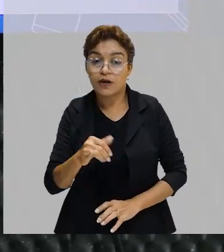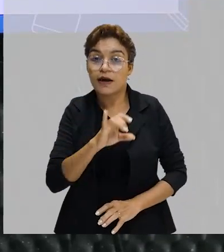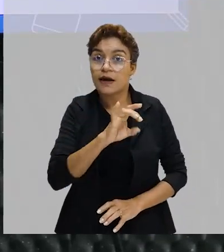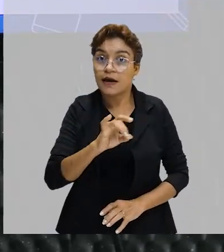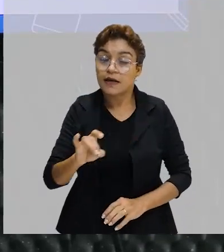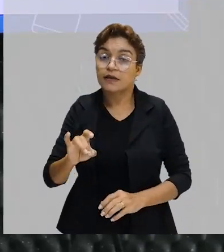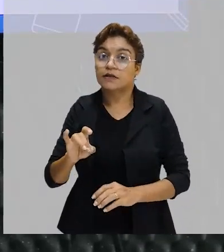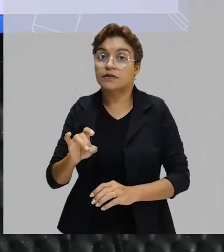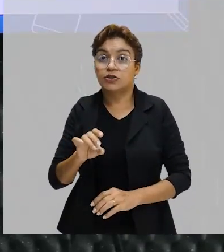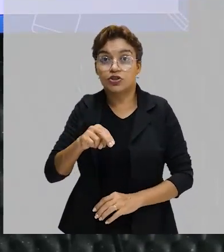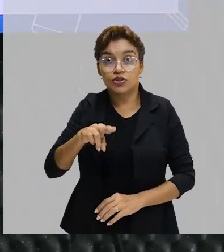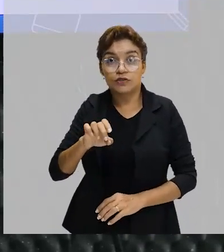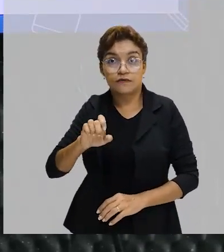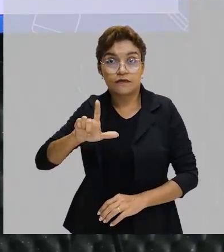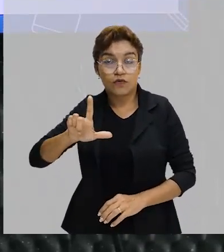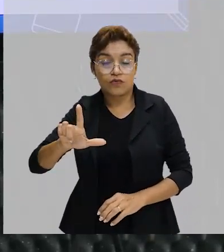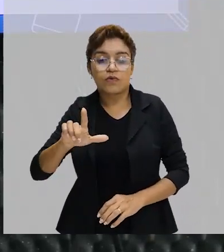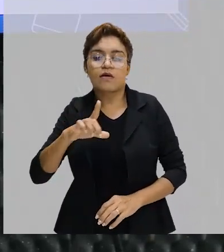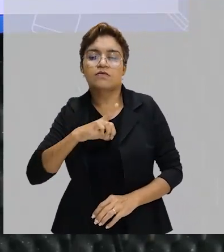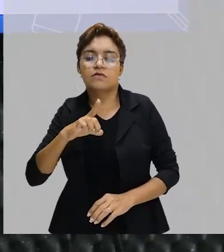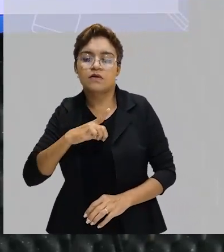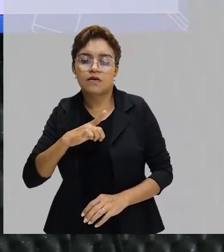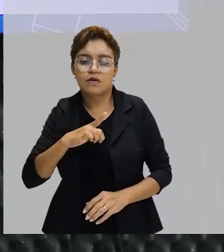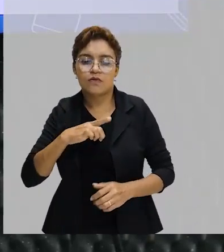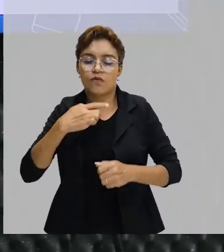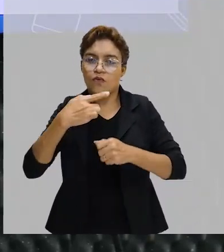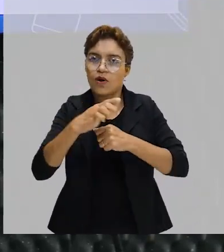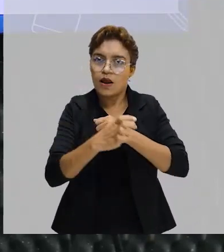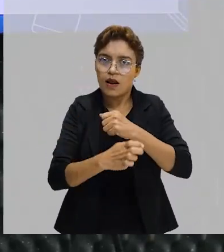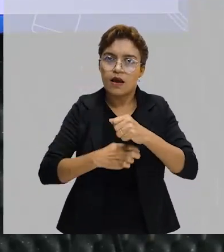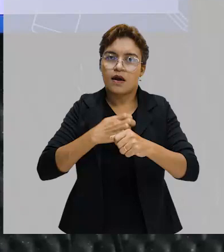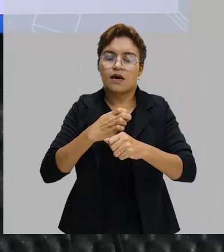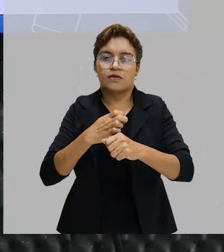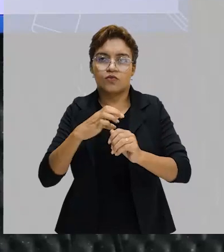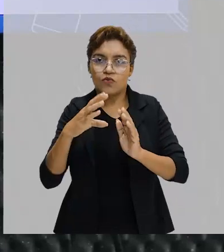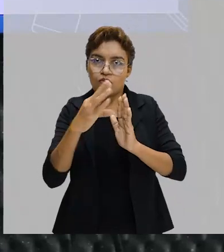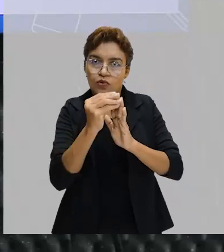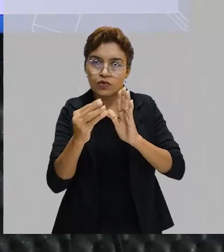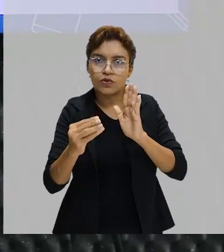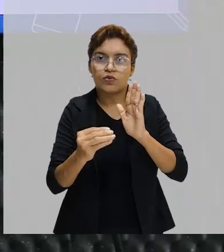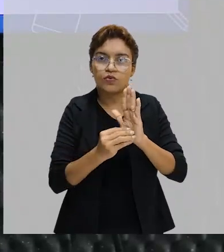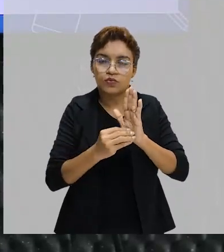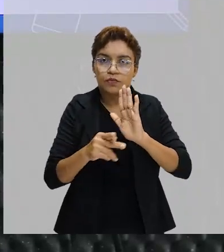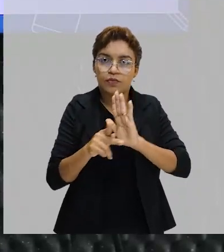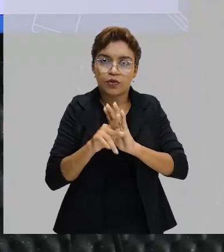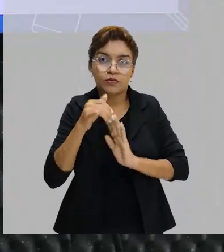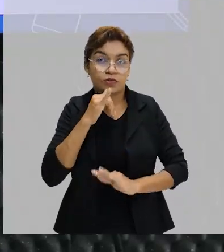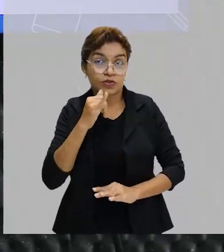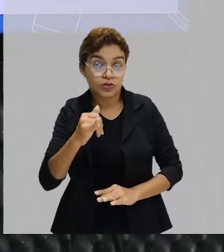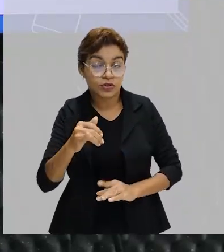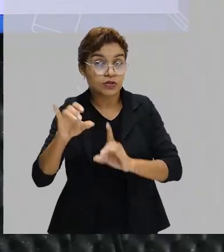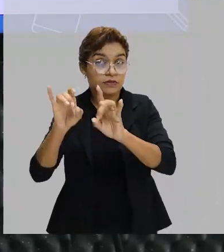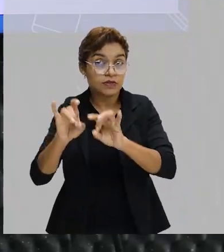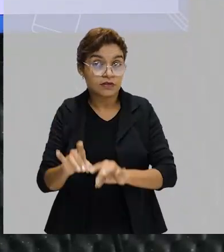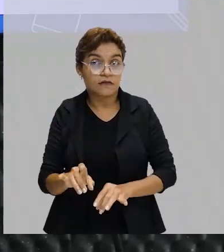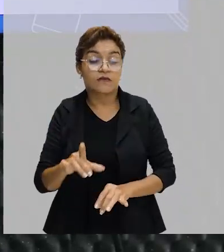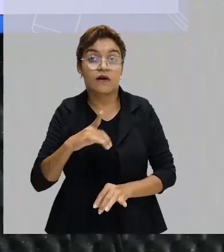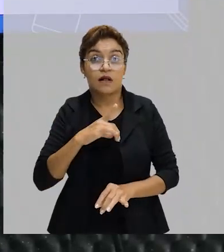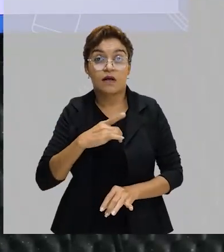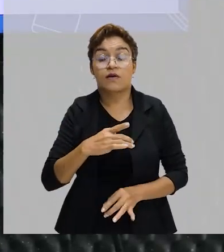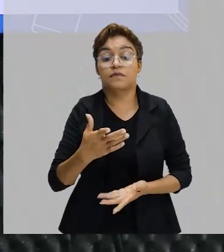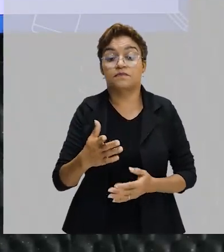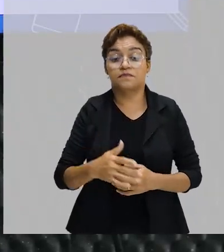vai apresentar um conteúdo energético específico, certo? Então, são